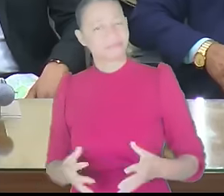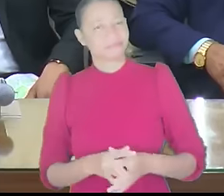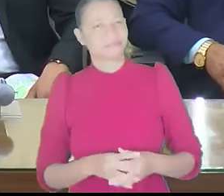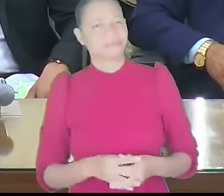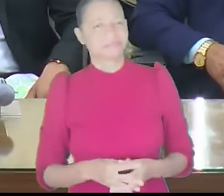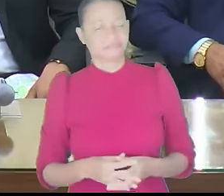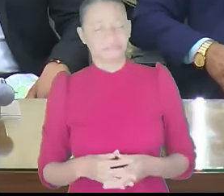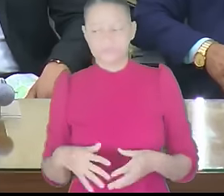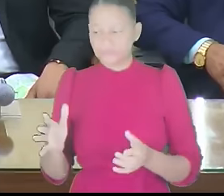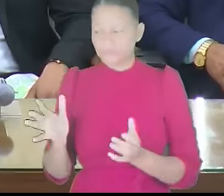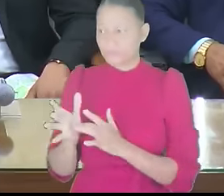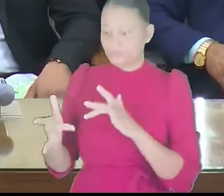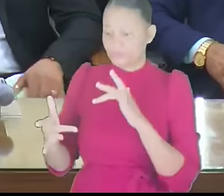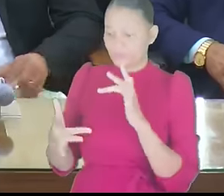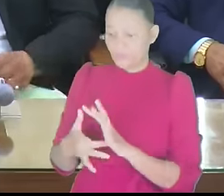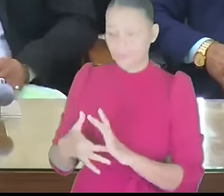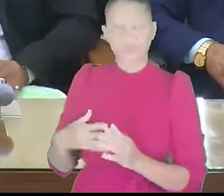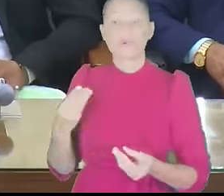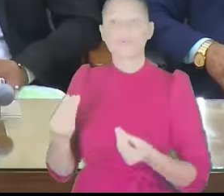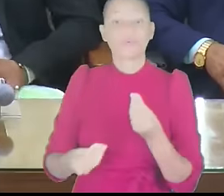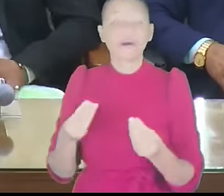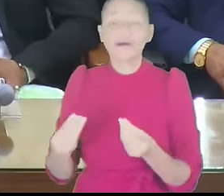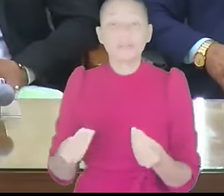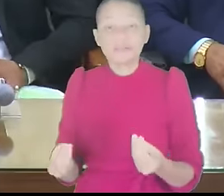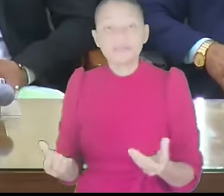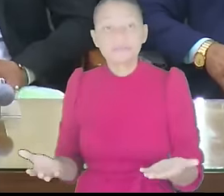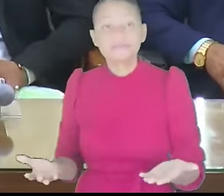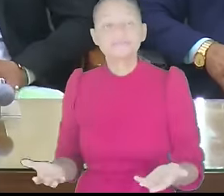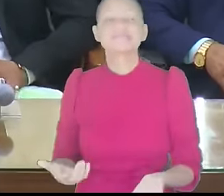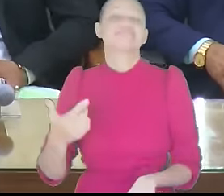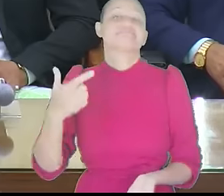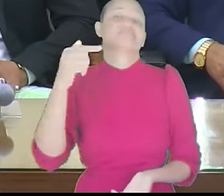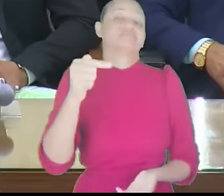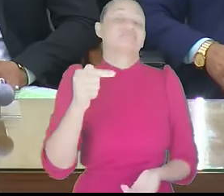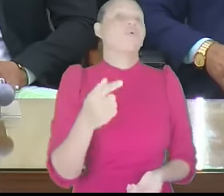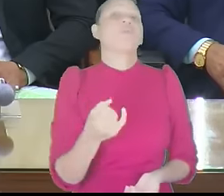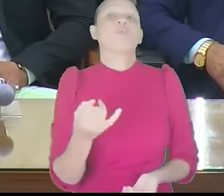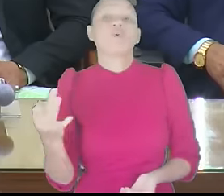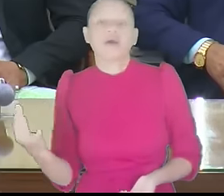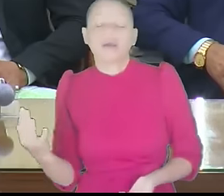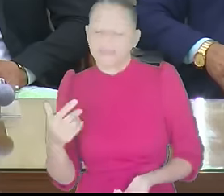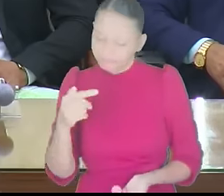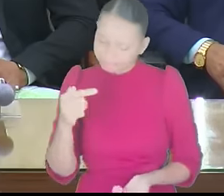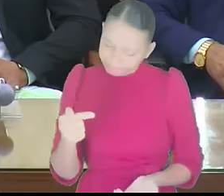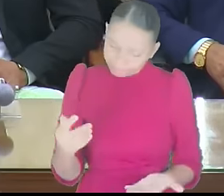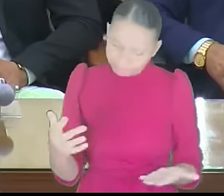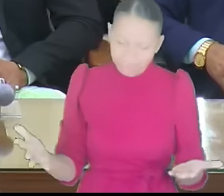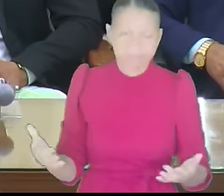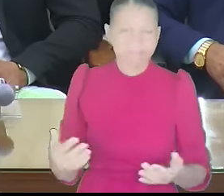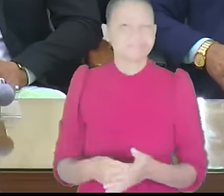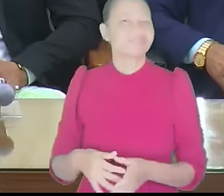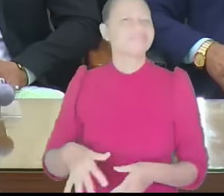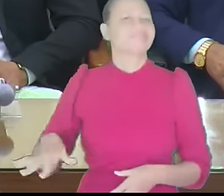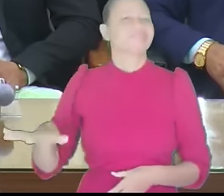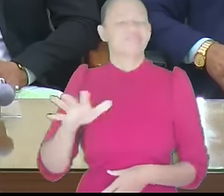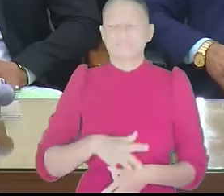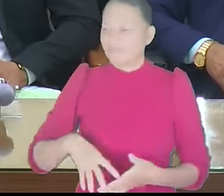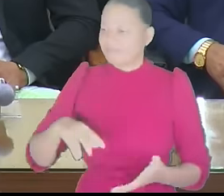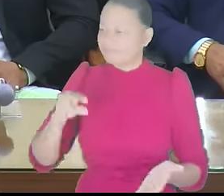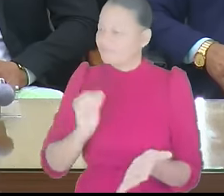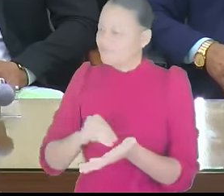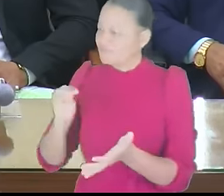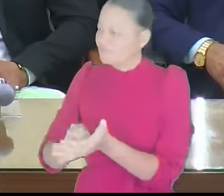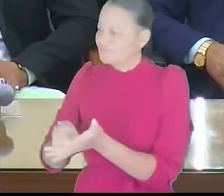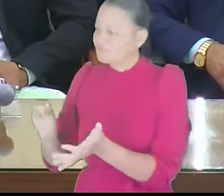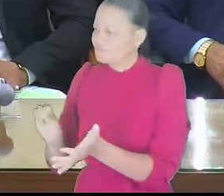Jesus disse: eu ando no meio de quantos castiçais? Sete. Quantos? Sete. No meio daqueles desajustes, todos